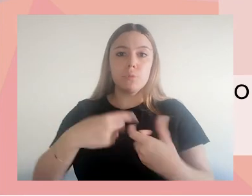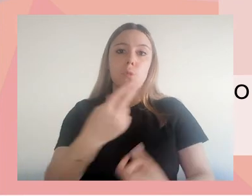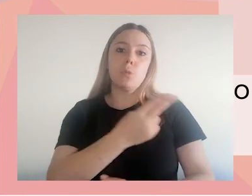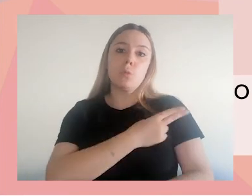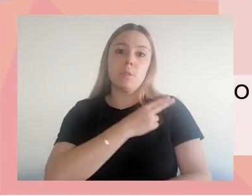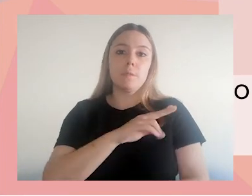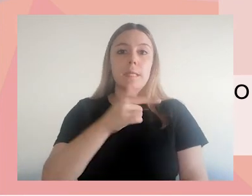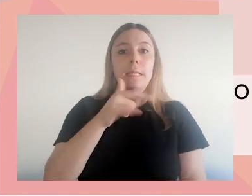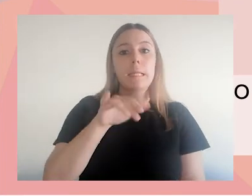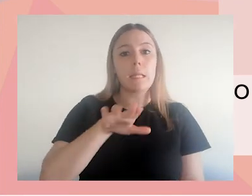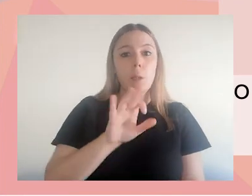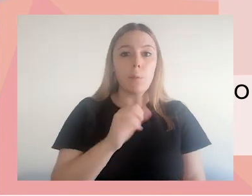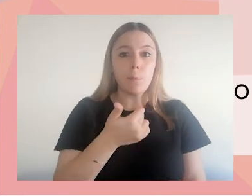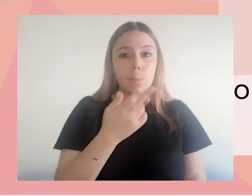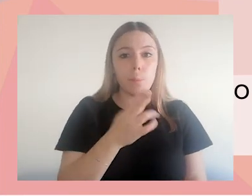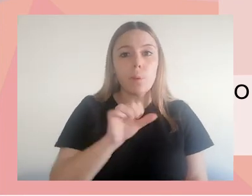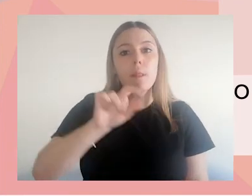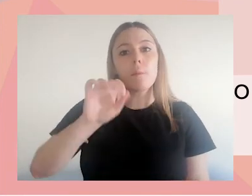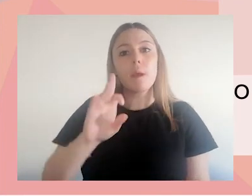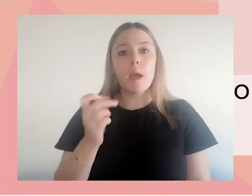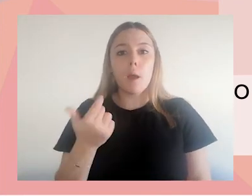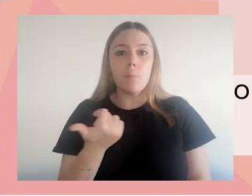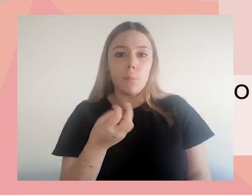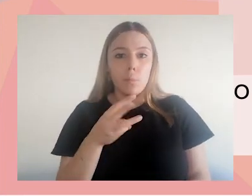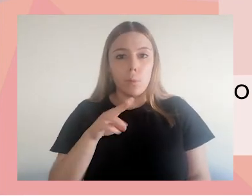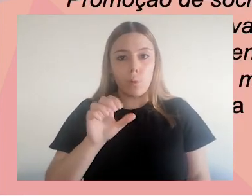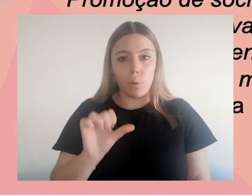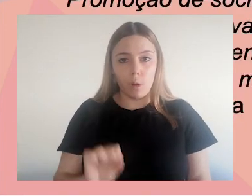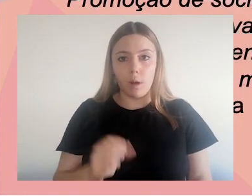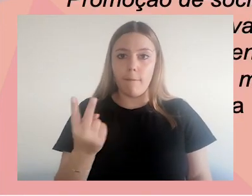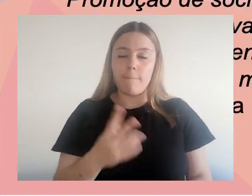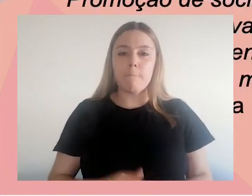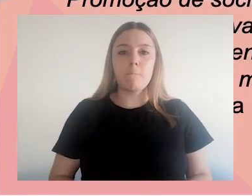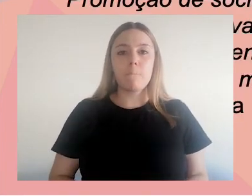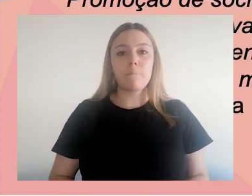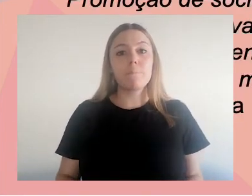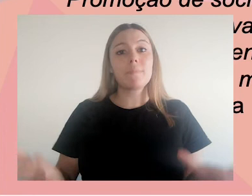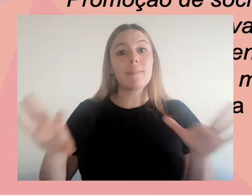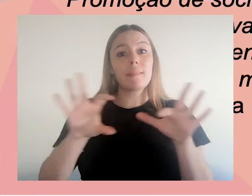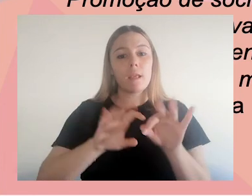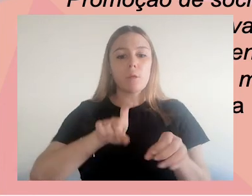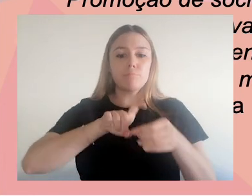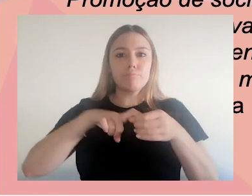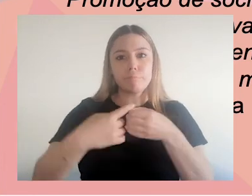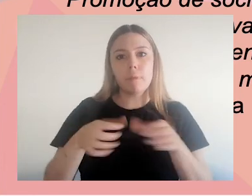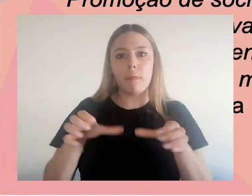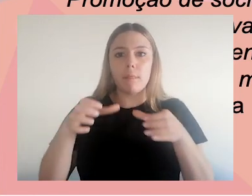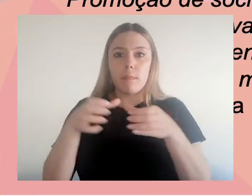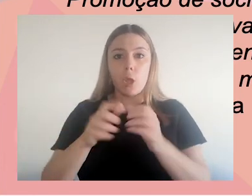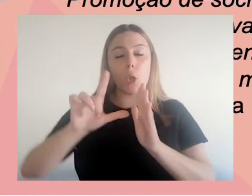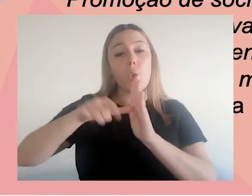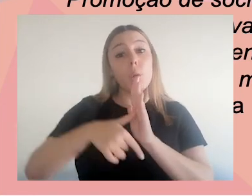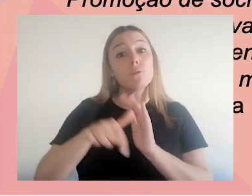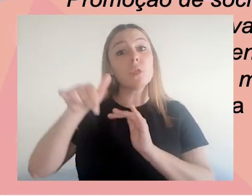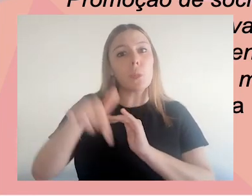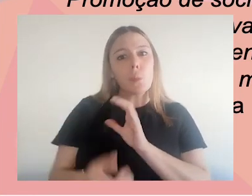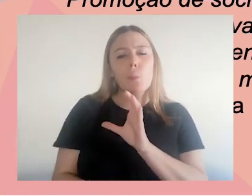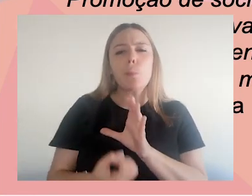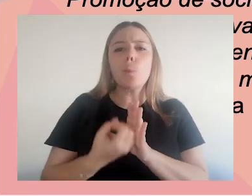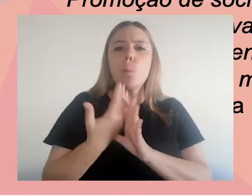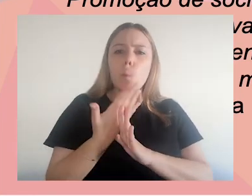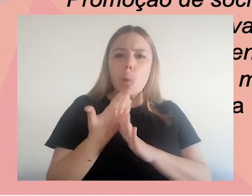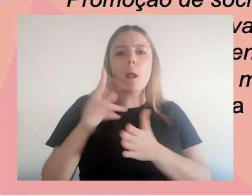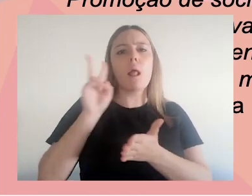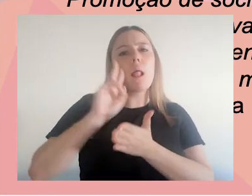com a Universidade de Tilburg e Hamburg, respectivamente. De acordo com as vozes dos membros da equipa, o projeto CoMMiTTEd